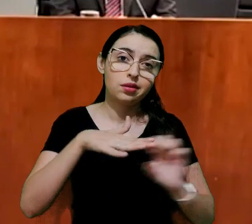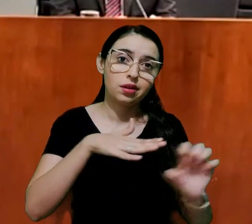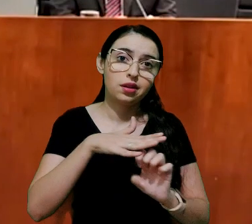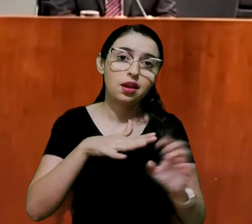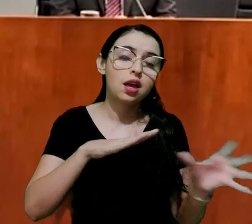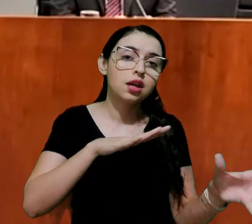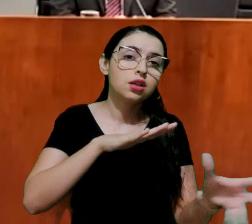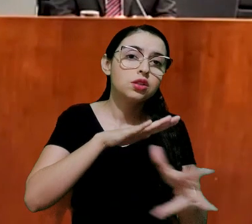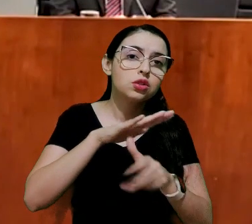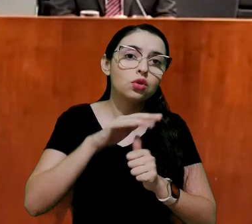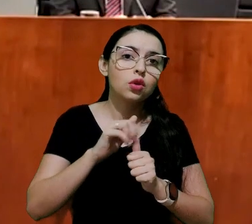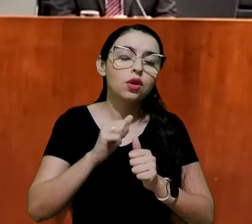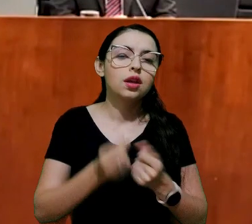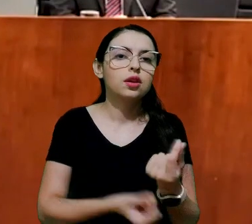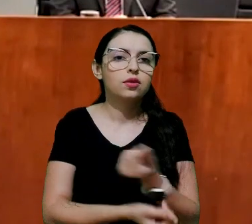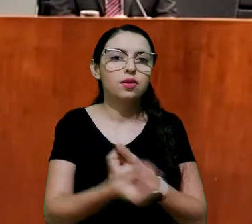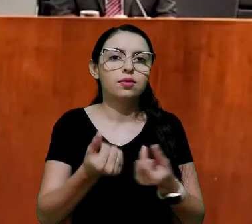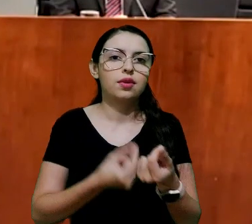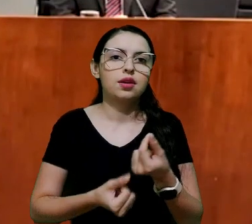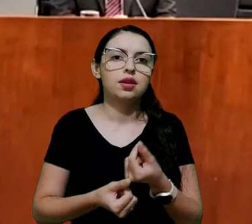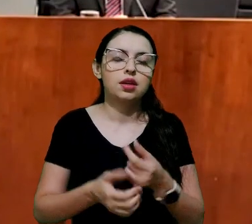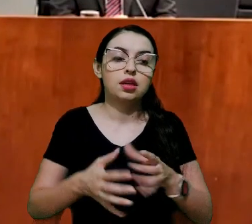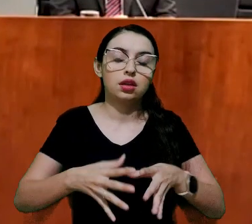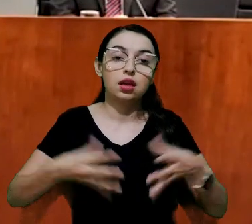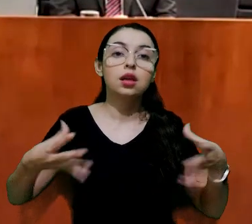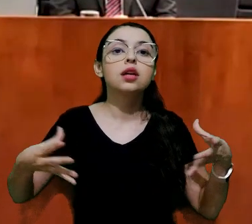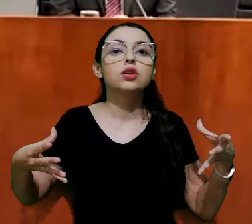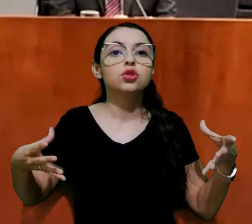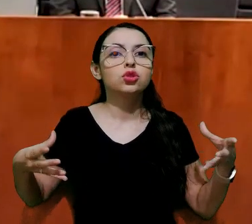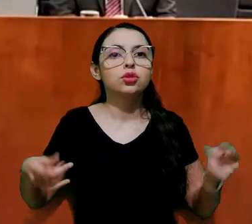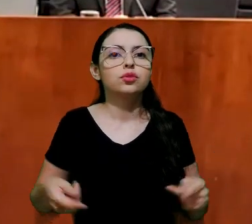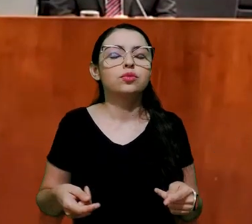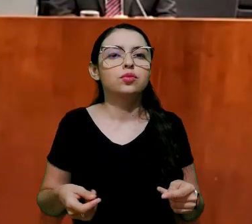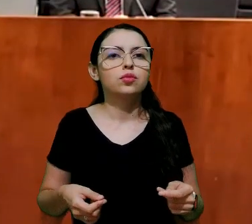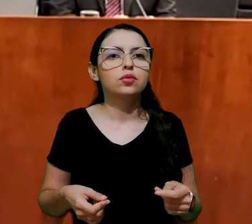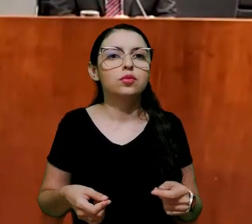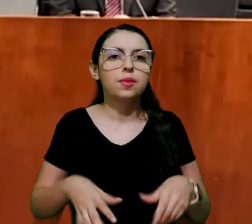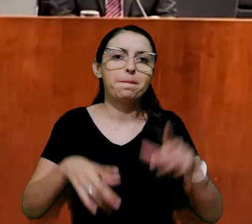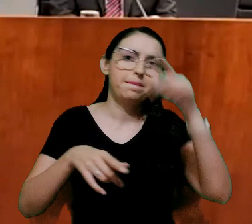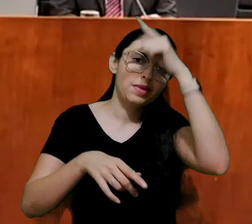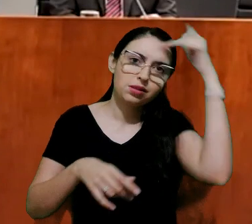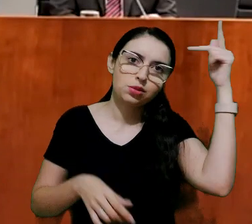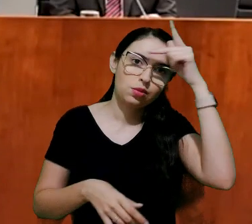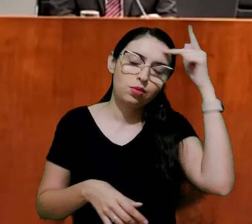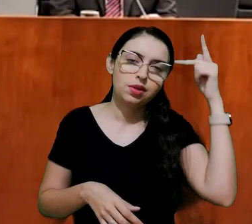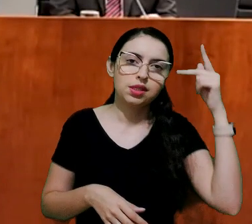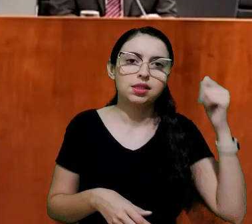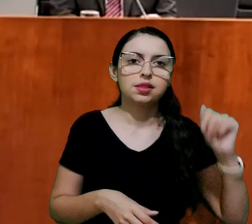patrimônio de um grande número de pessoas abastadas.